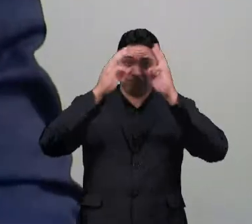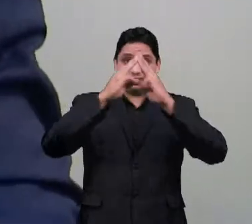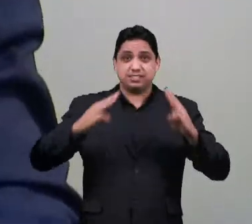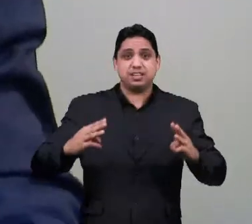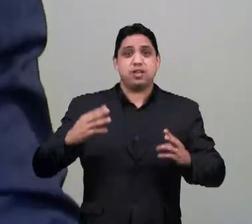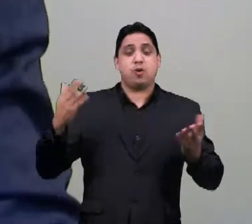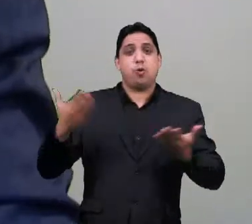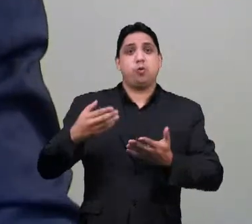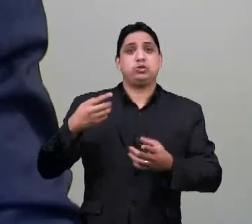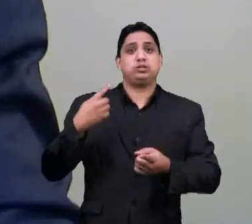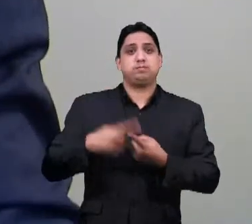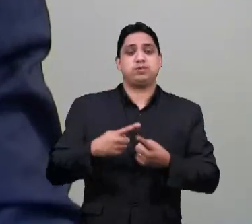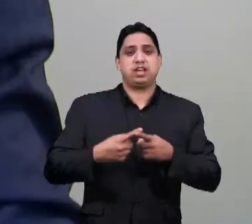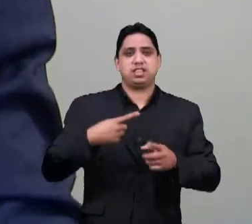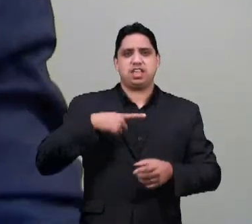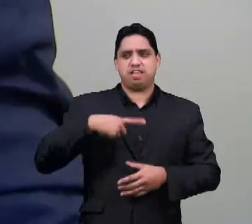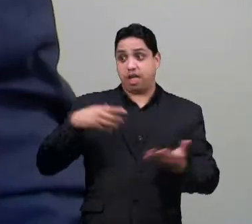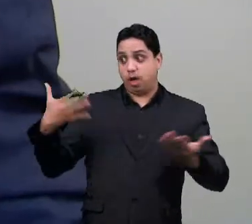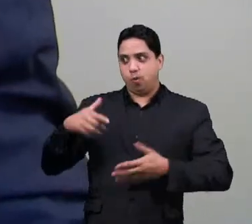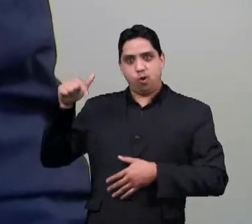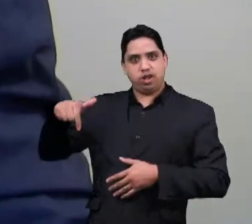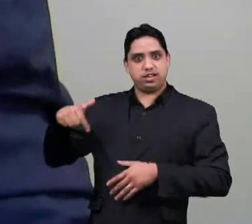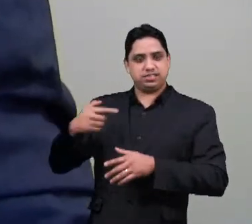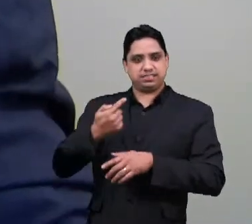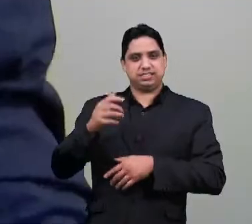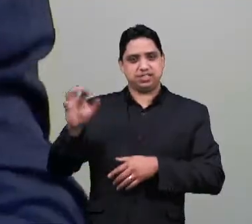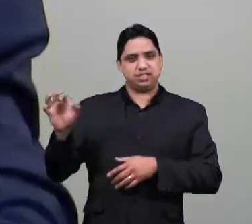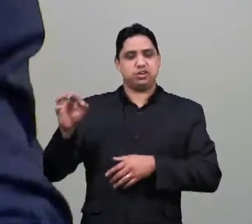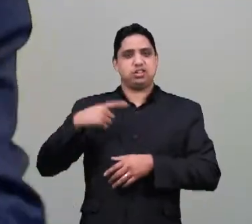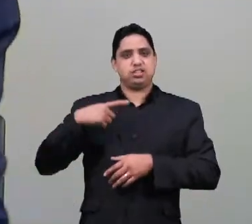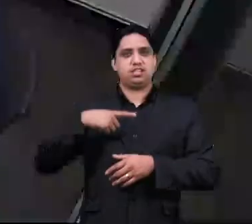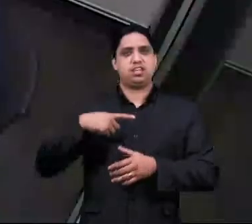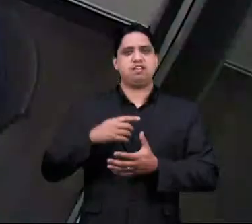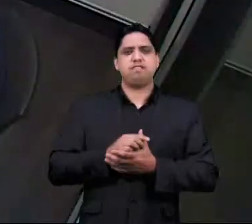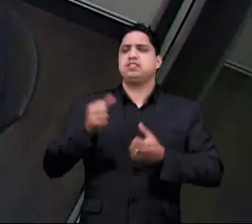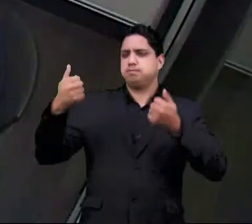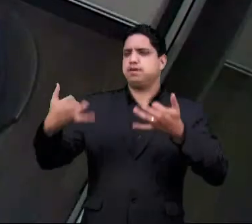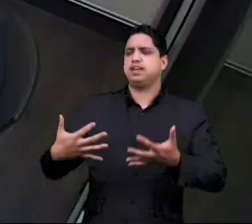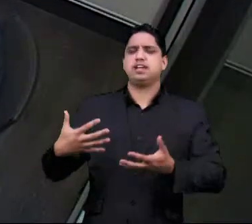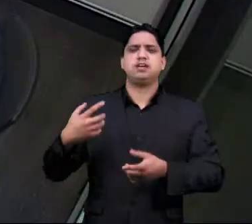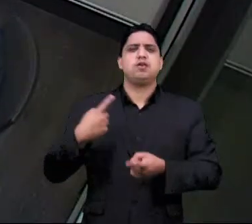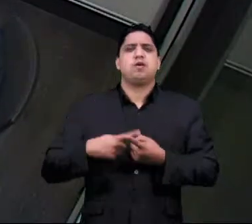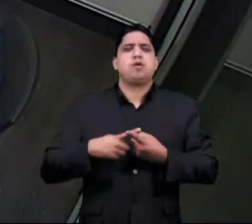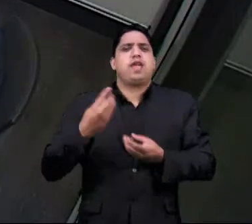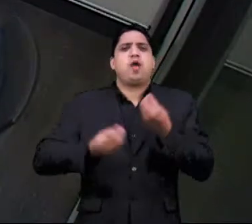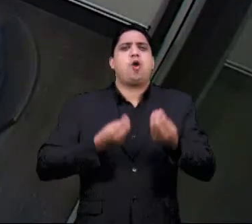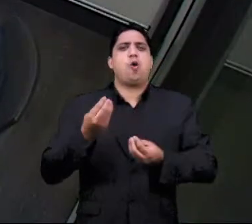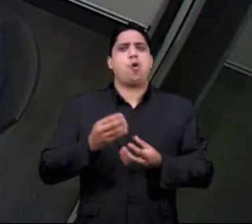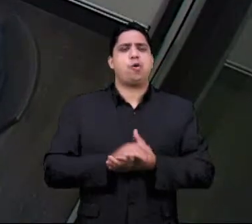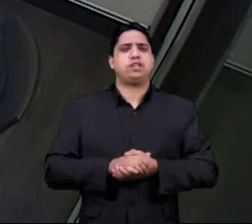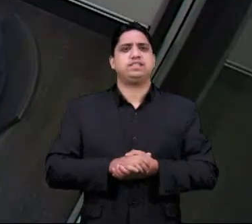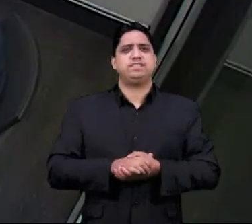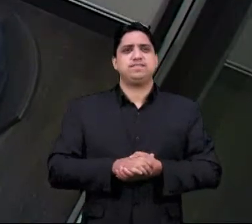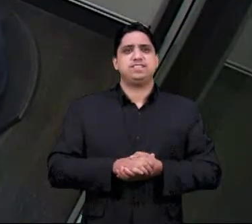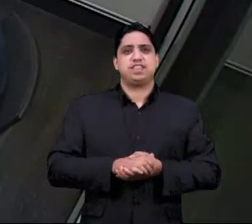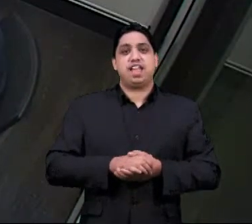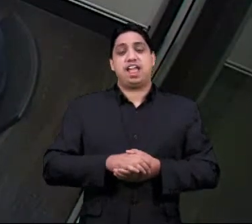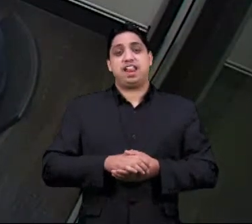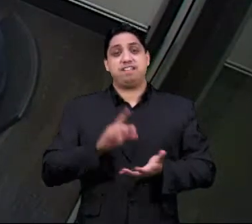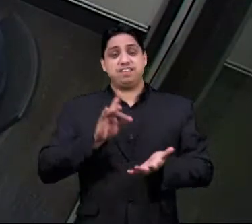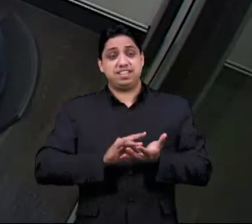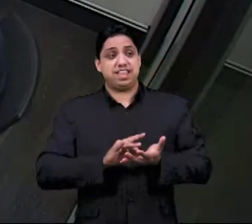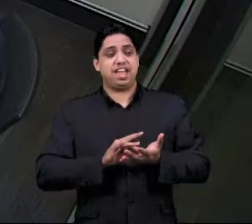por conta de uma transmissão, né, Amadeu? Que teve agora há pouco uma transmissão. Explica um pouquinho para o nosso pessoal como é que foi essa transmissão. Na verdade, você está saindo de